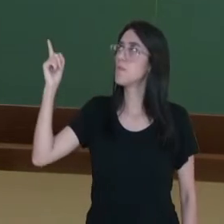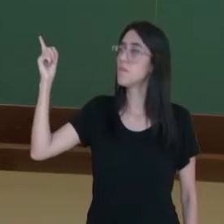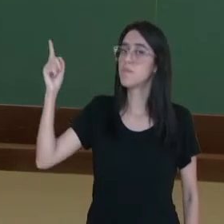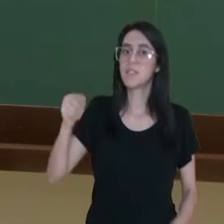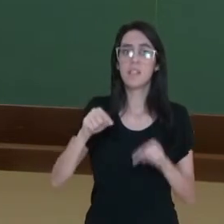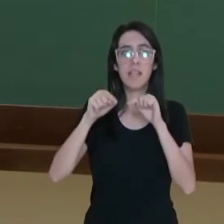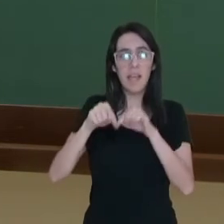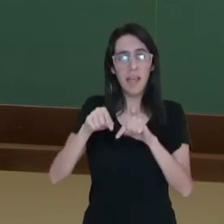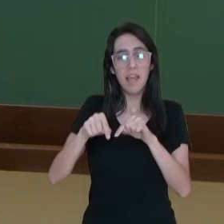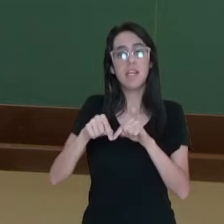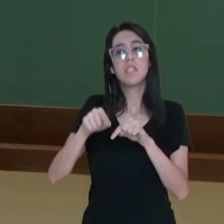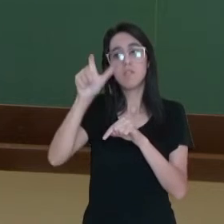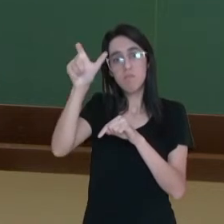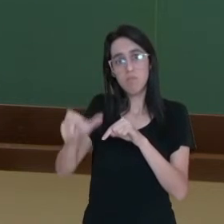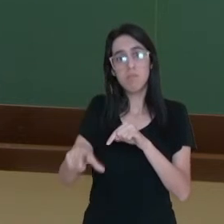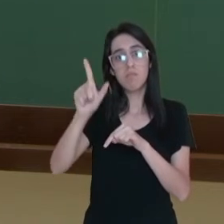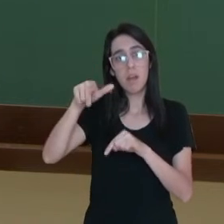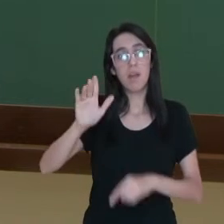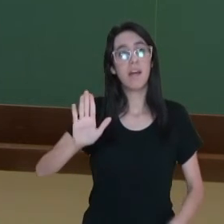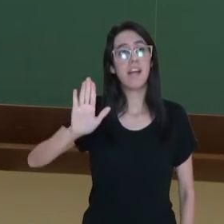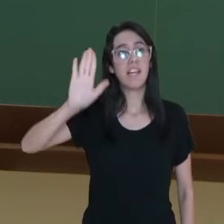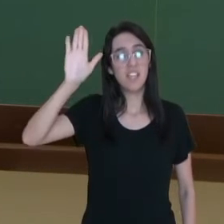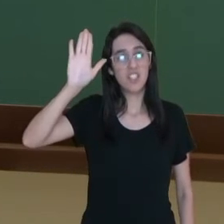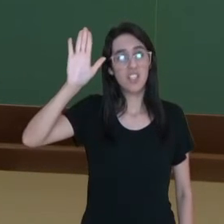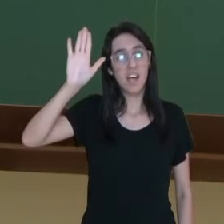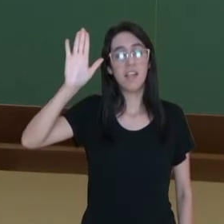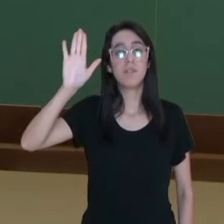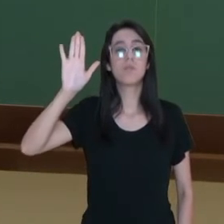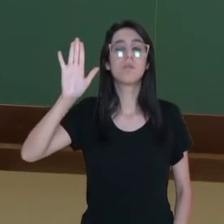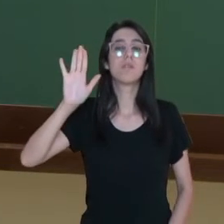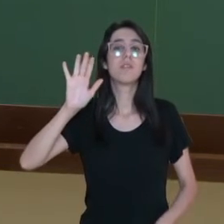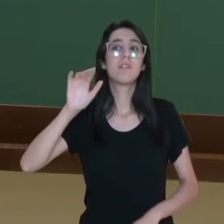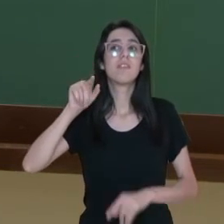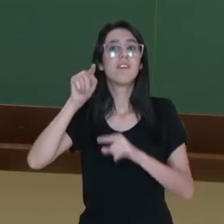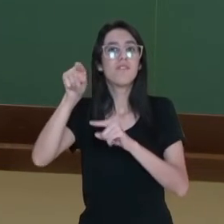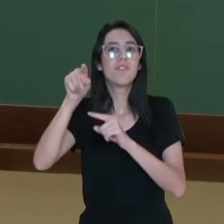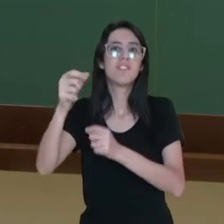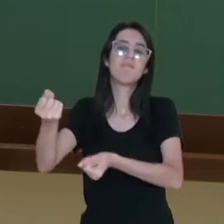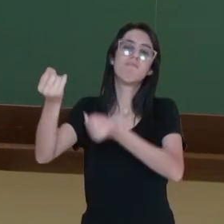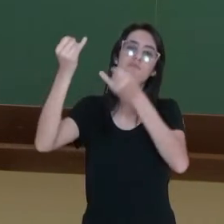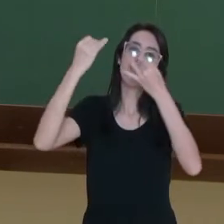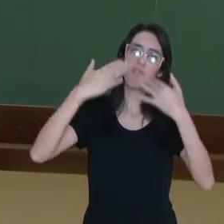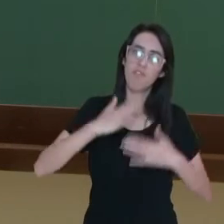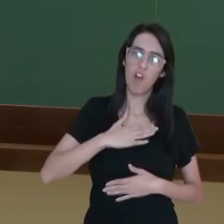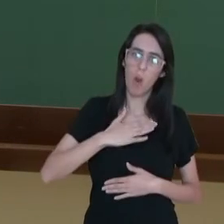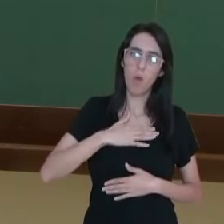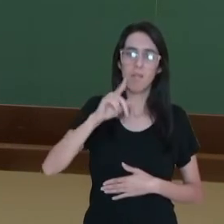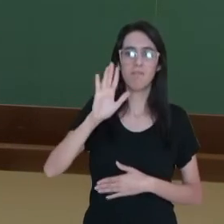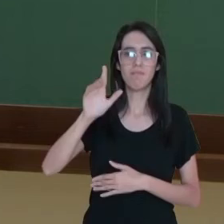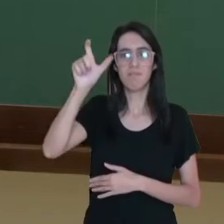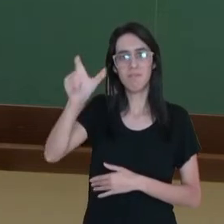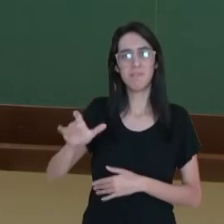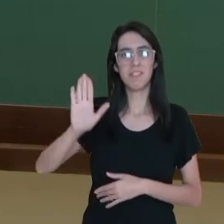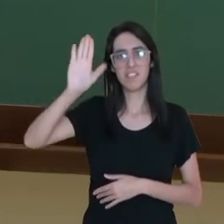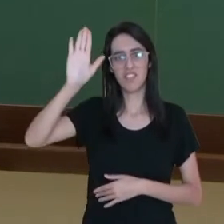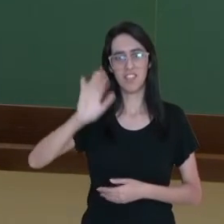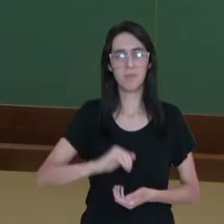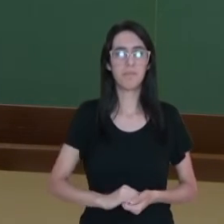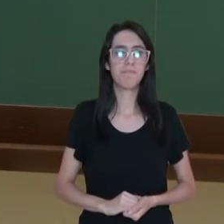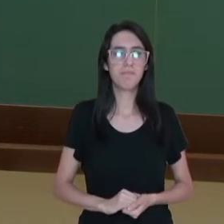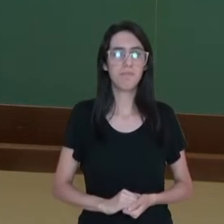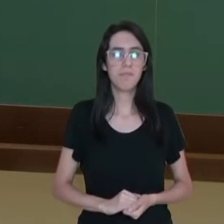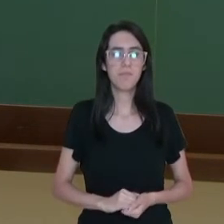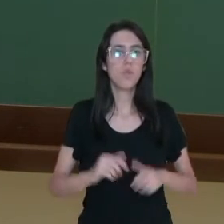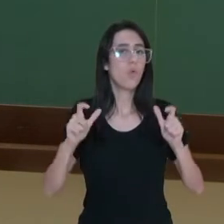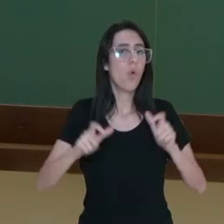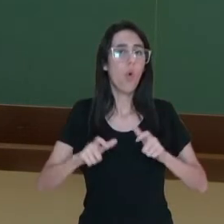é o candidato de, olha a preposição, quem você falou, se referindo ao candidato. Onde